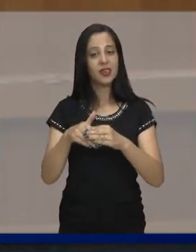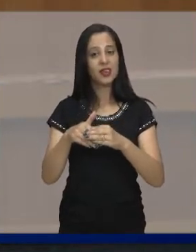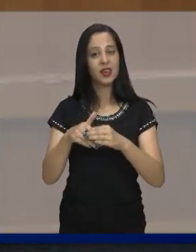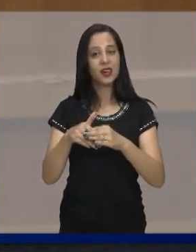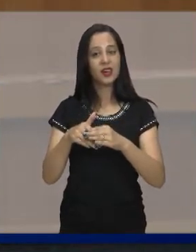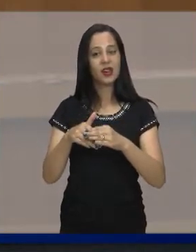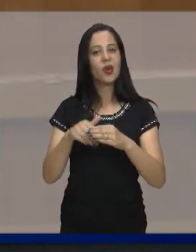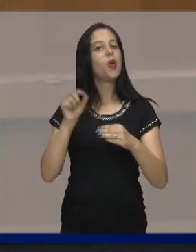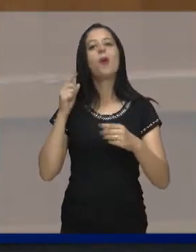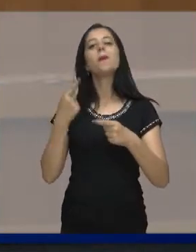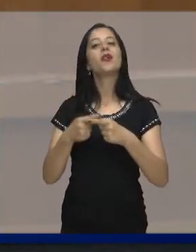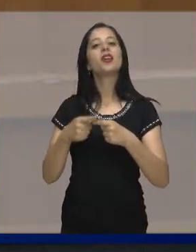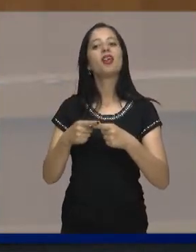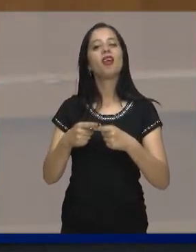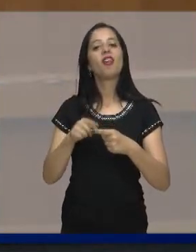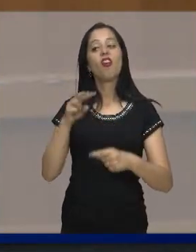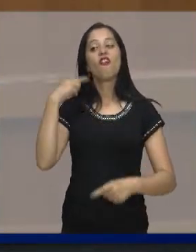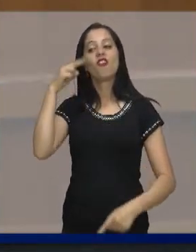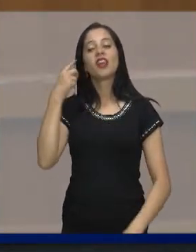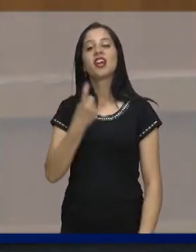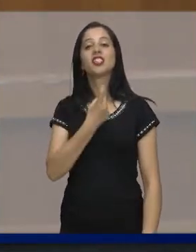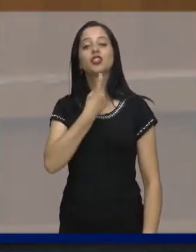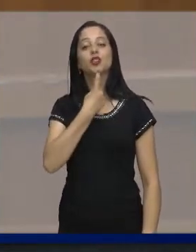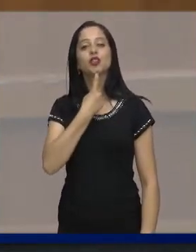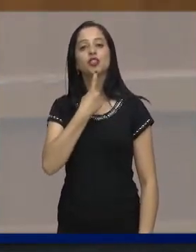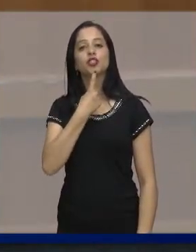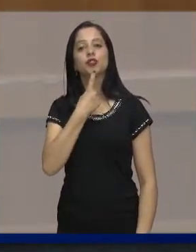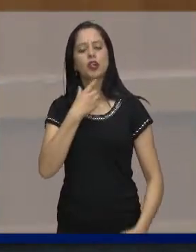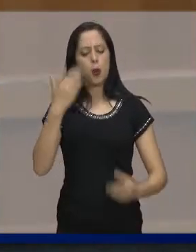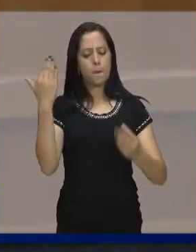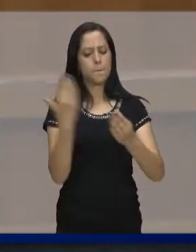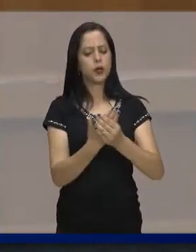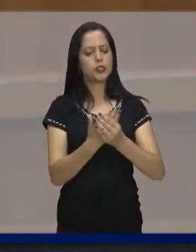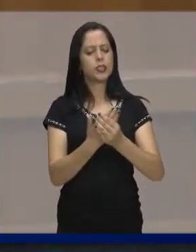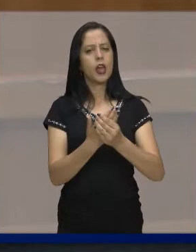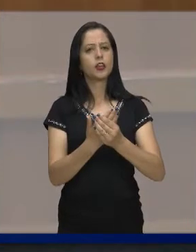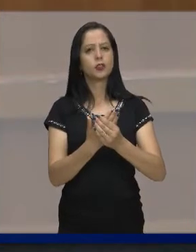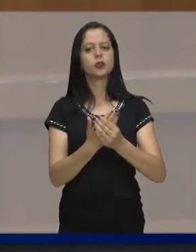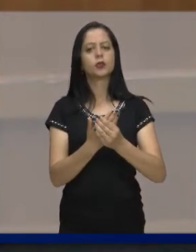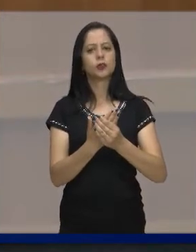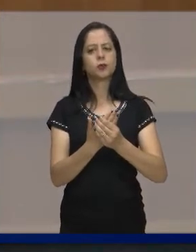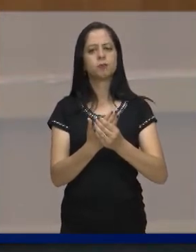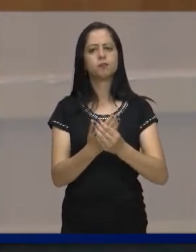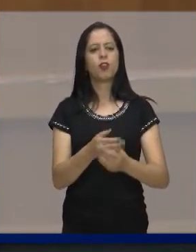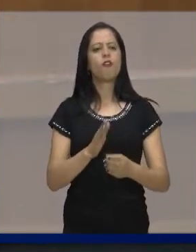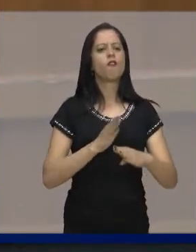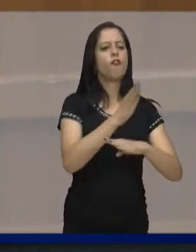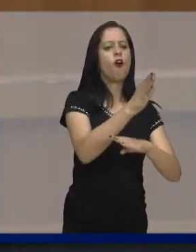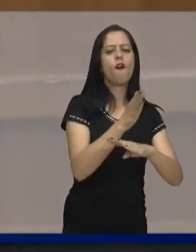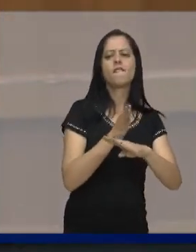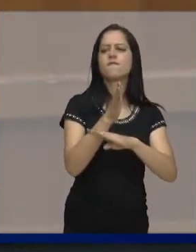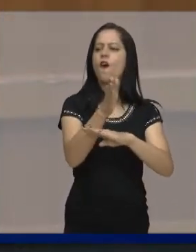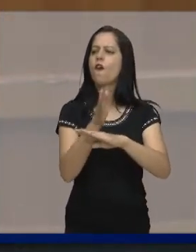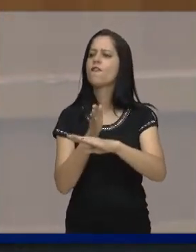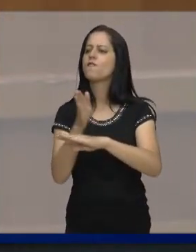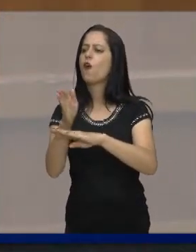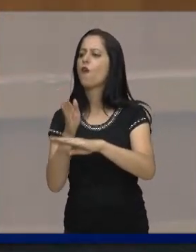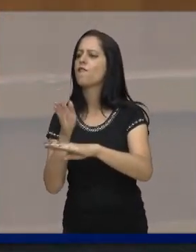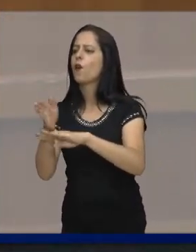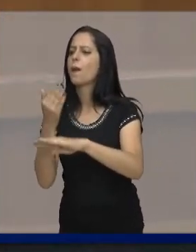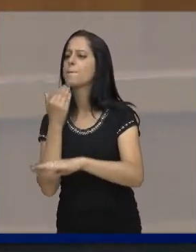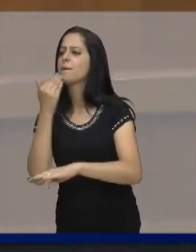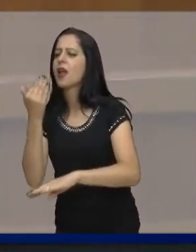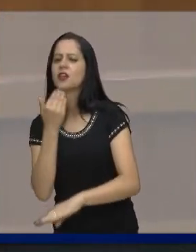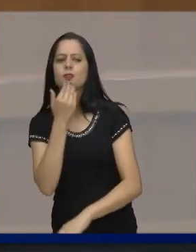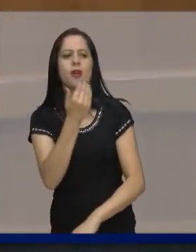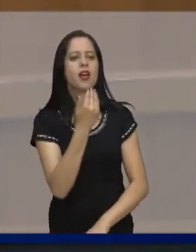sua pessoa, que pegou lá o processo, bateu em uma porta, bateu em duas portas.